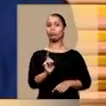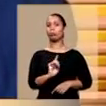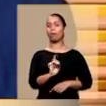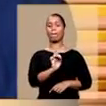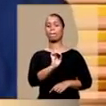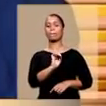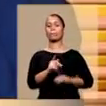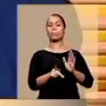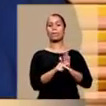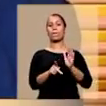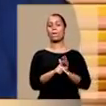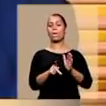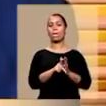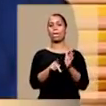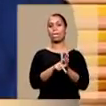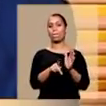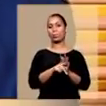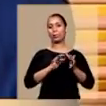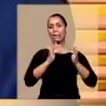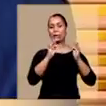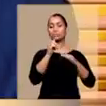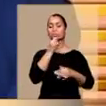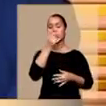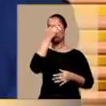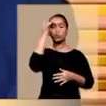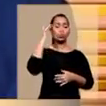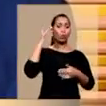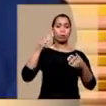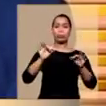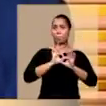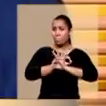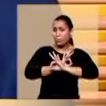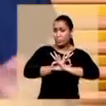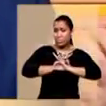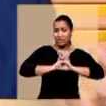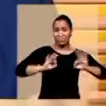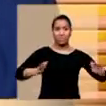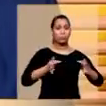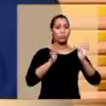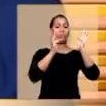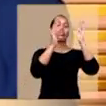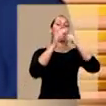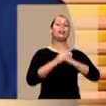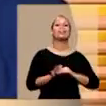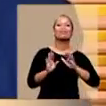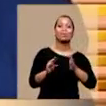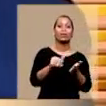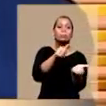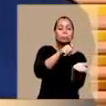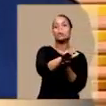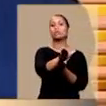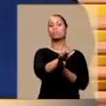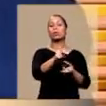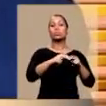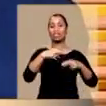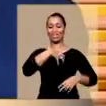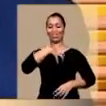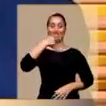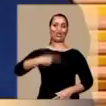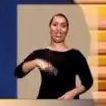não pela parte técnica, né? Às vezes a pessoa é uma pessoa espetacular na parte técnica, que nem o Marcos comentou, mas ela é mandada embora pela